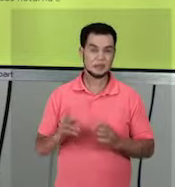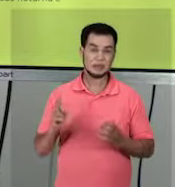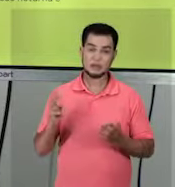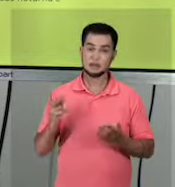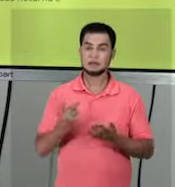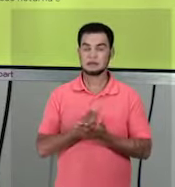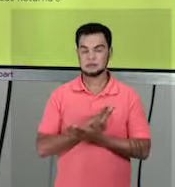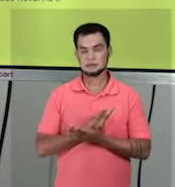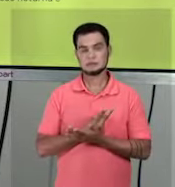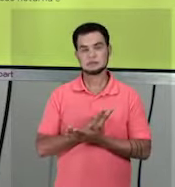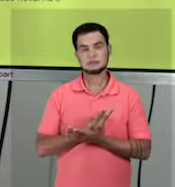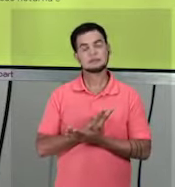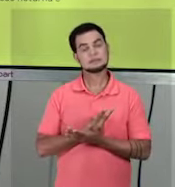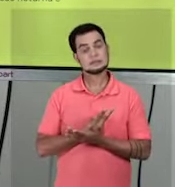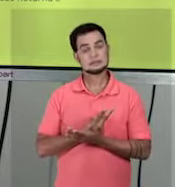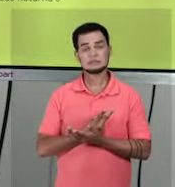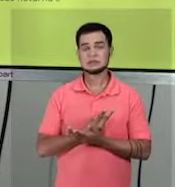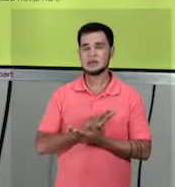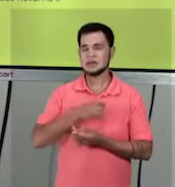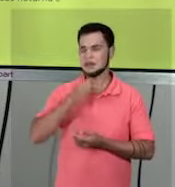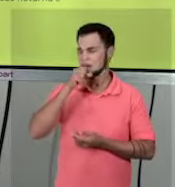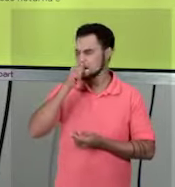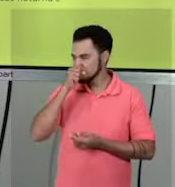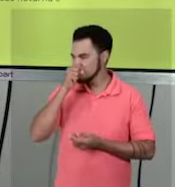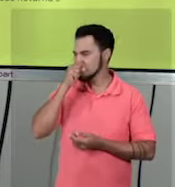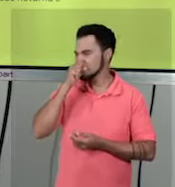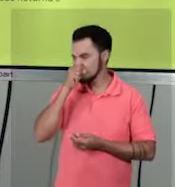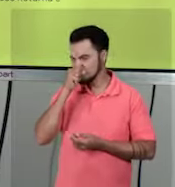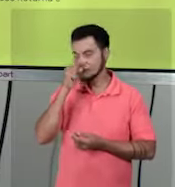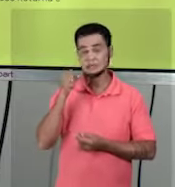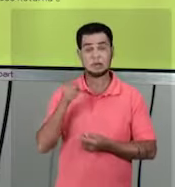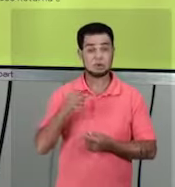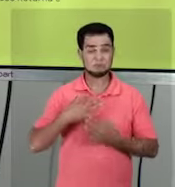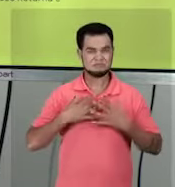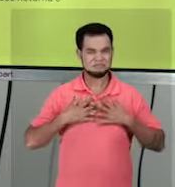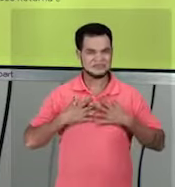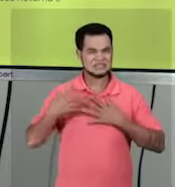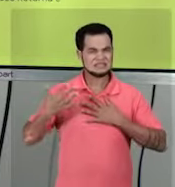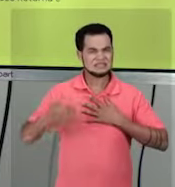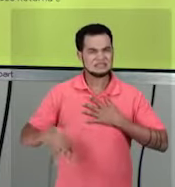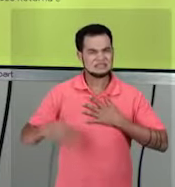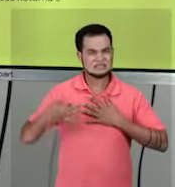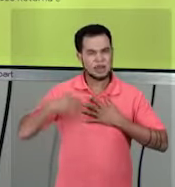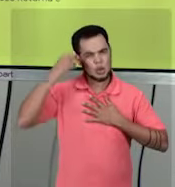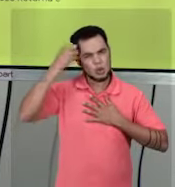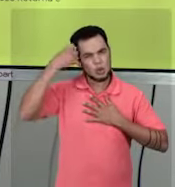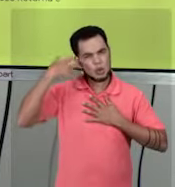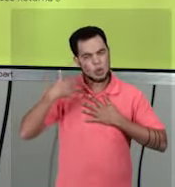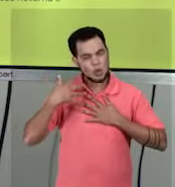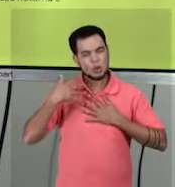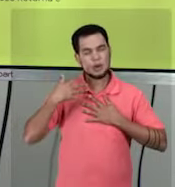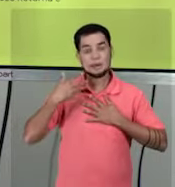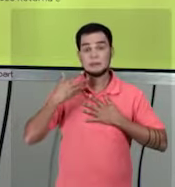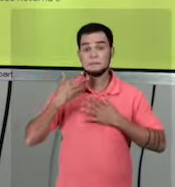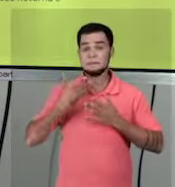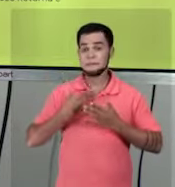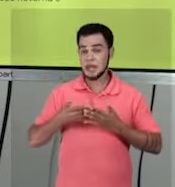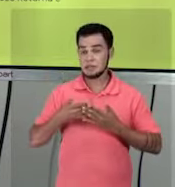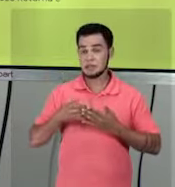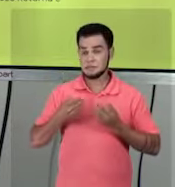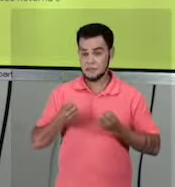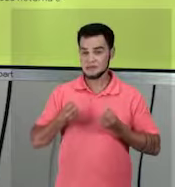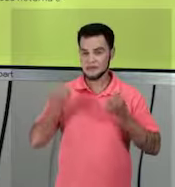geralmente como tosse, dor no peito, sudorese, perda de peso e